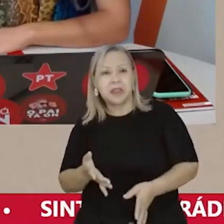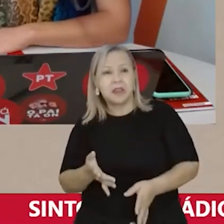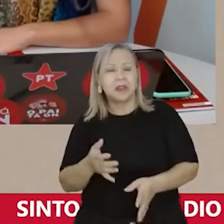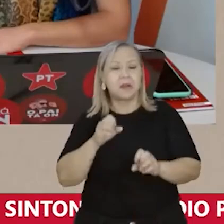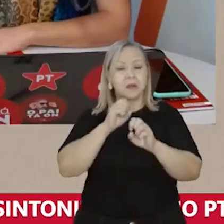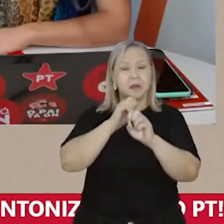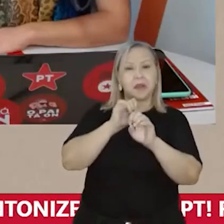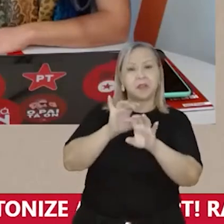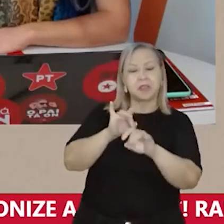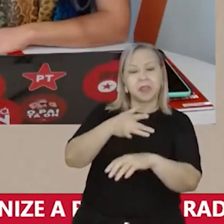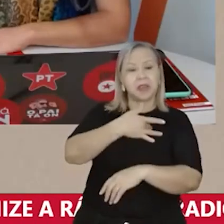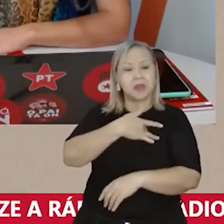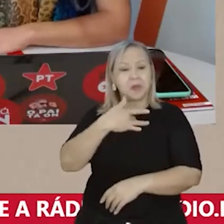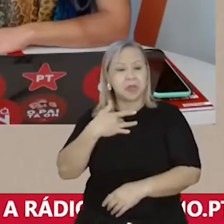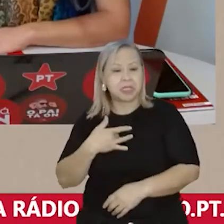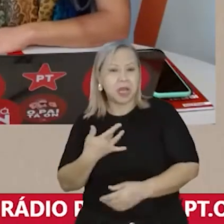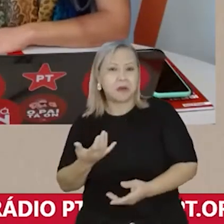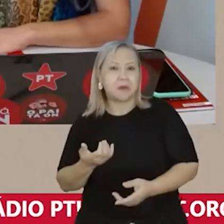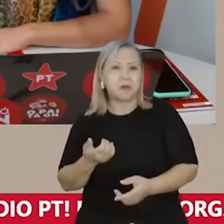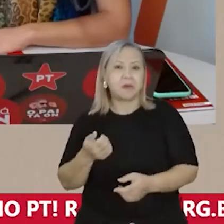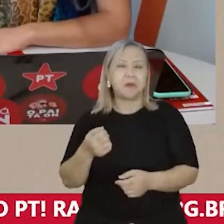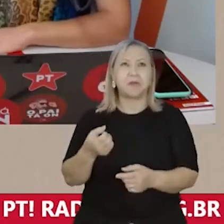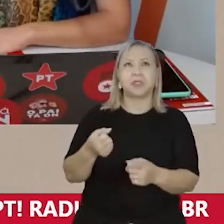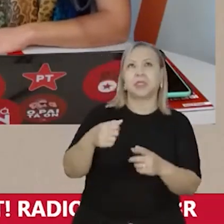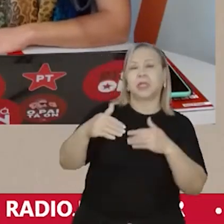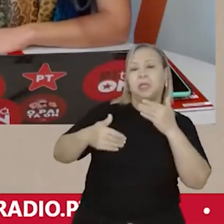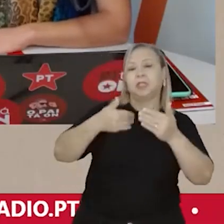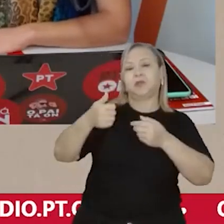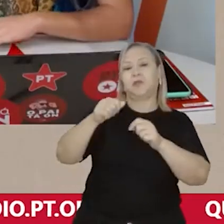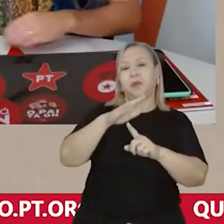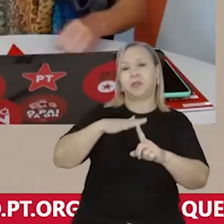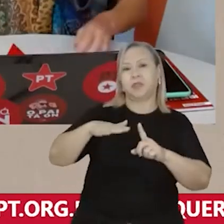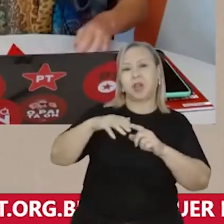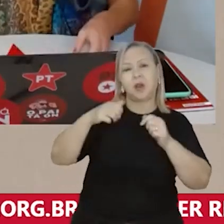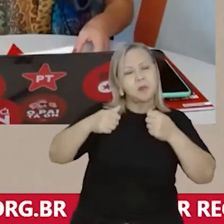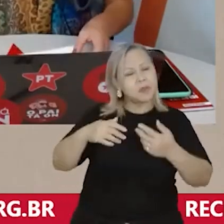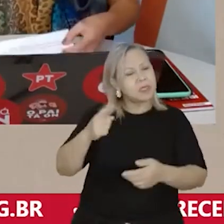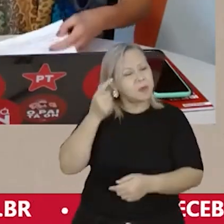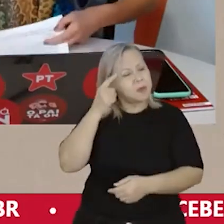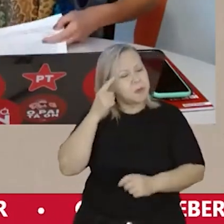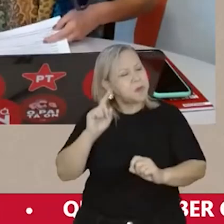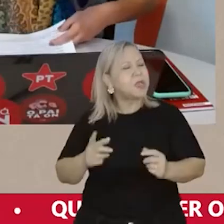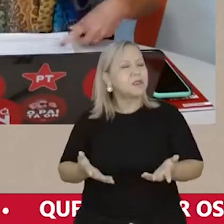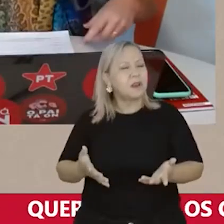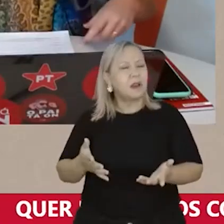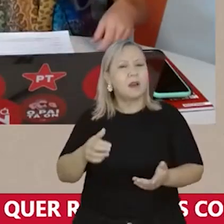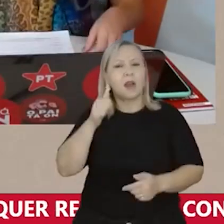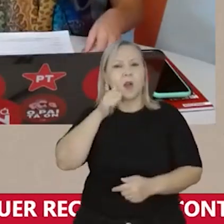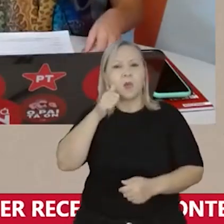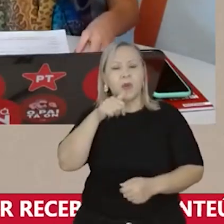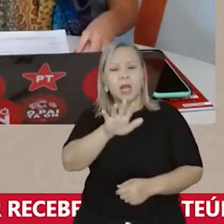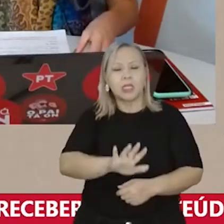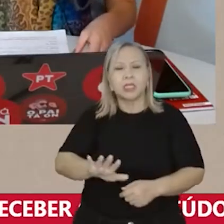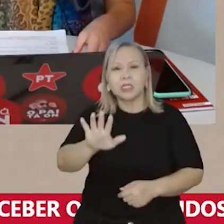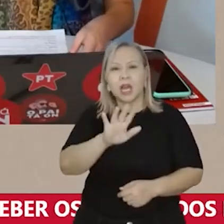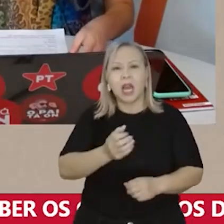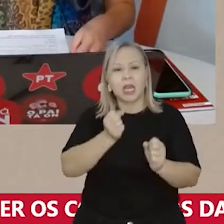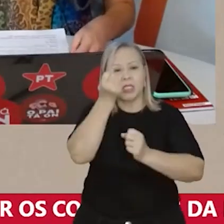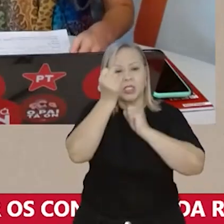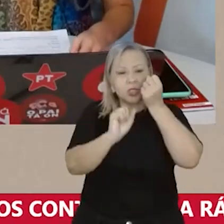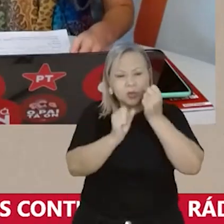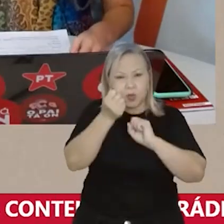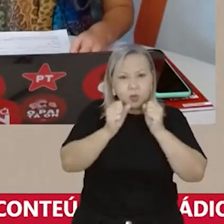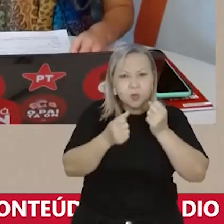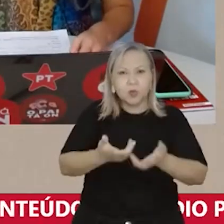tem que pensar em mulheres em cargos na área de economia, na área de indústria e comércio, né? Na área de pequenas e